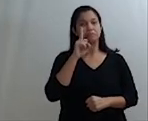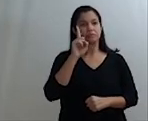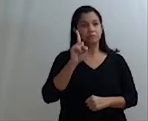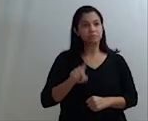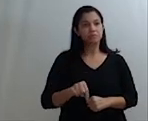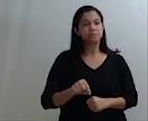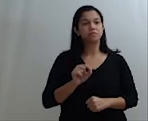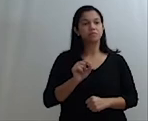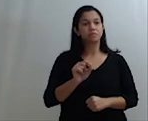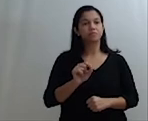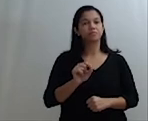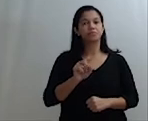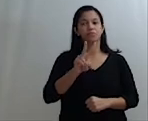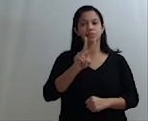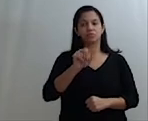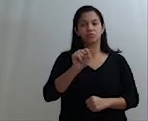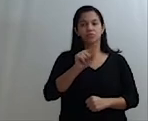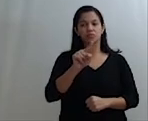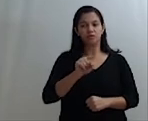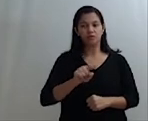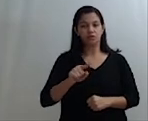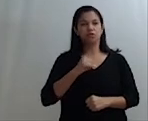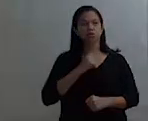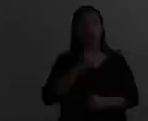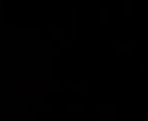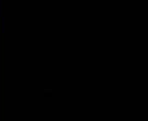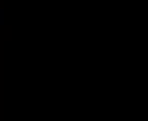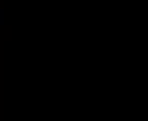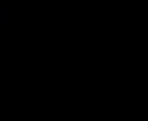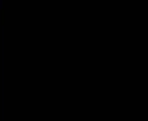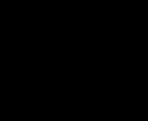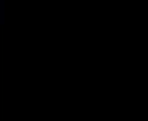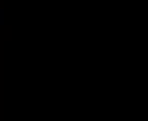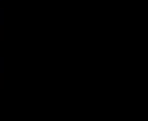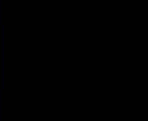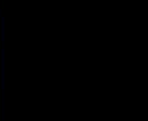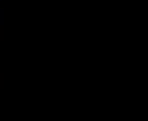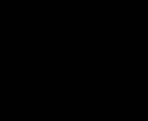o irmão dele muito grave Ah é É